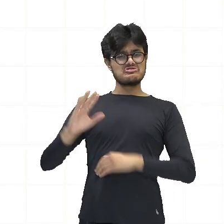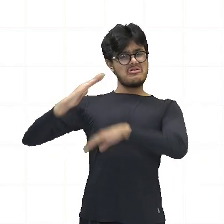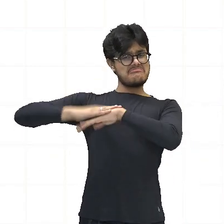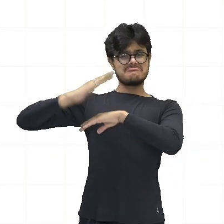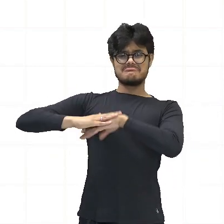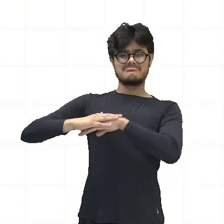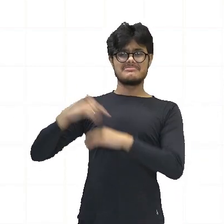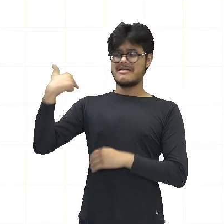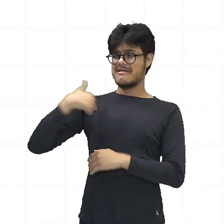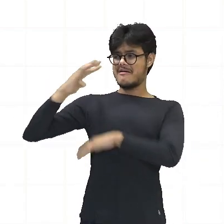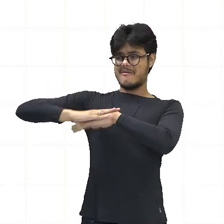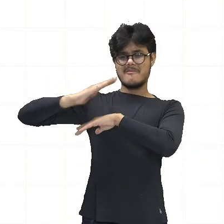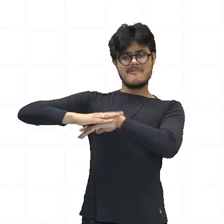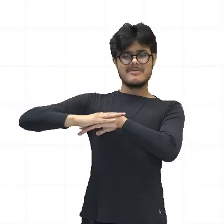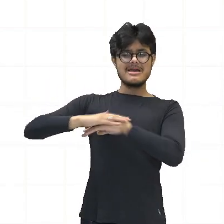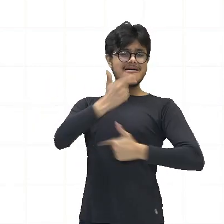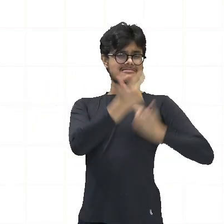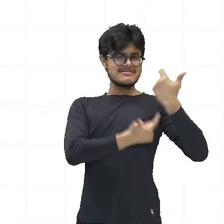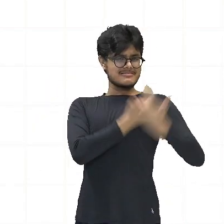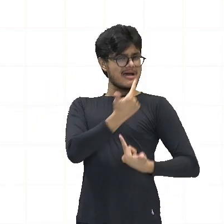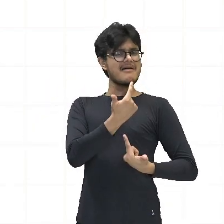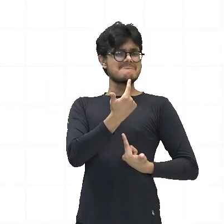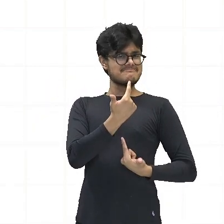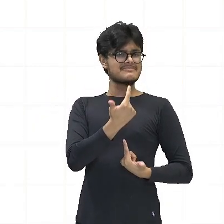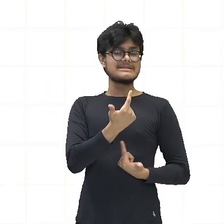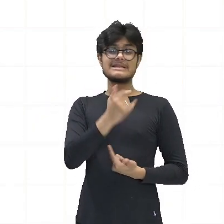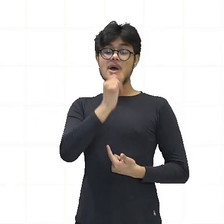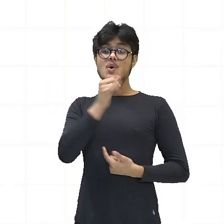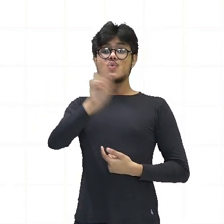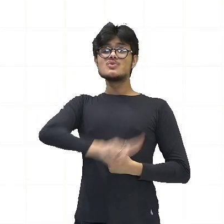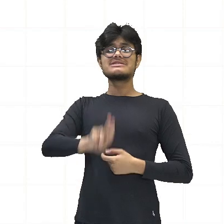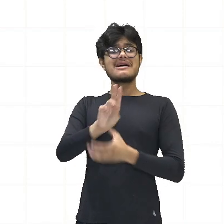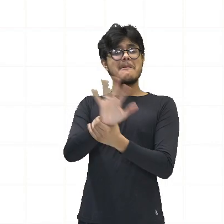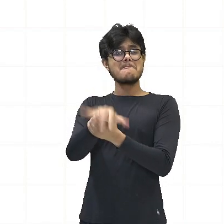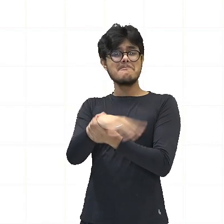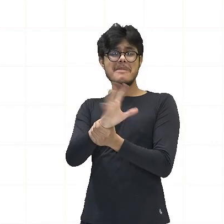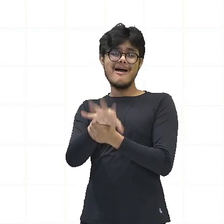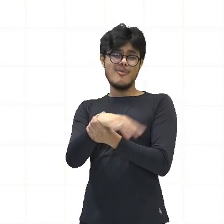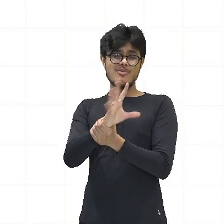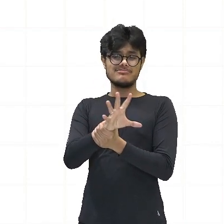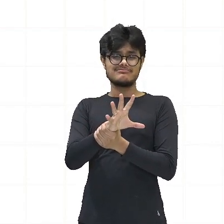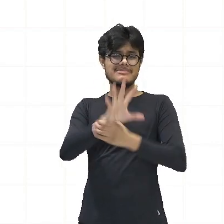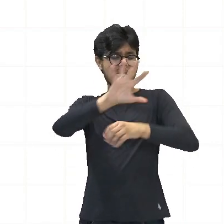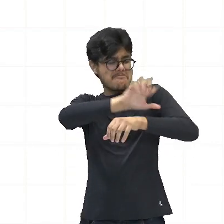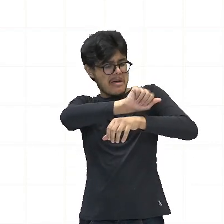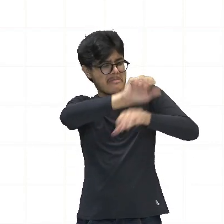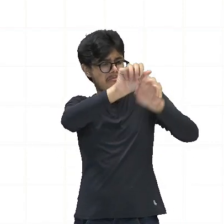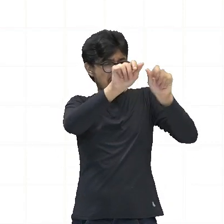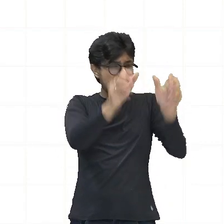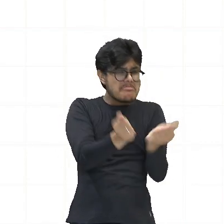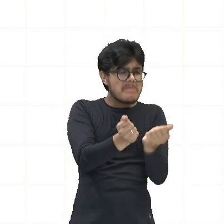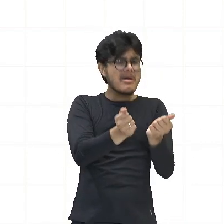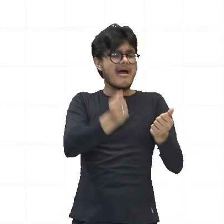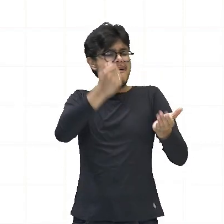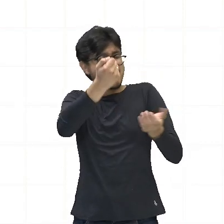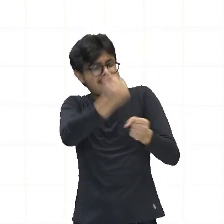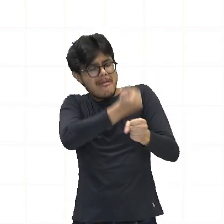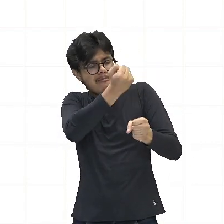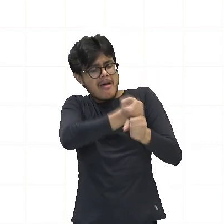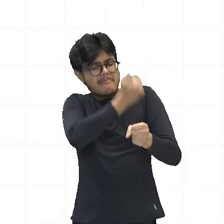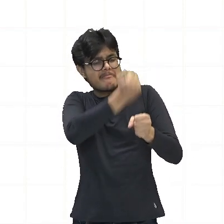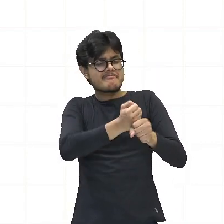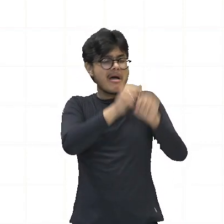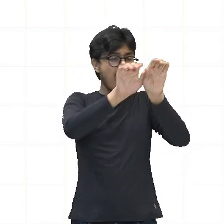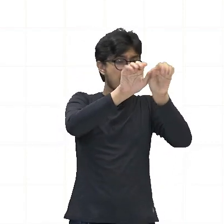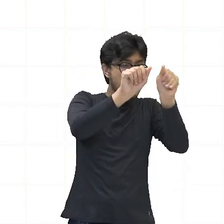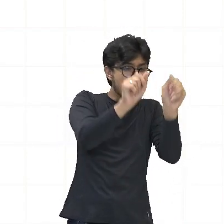né? E ele trabalhava de forma manual, usando as suas próprias ferramentas. Então, no